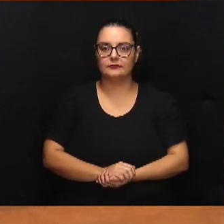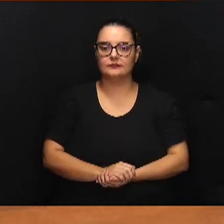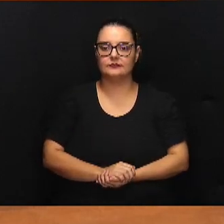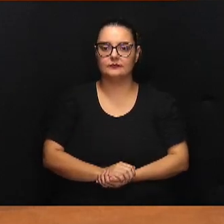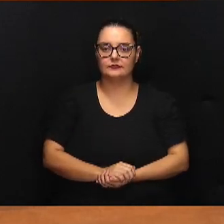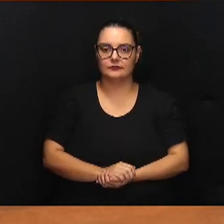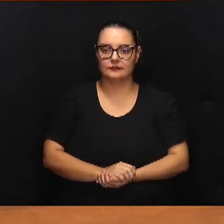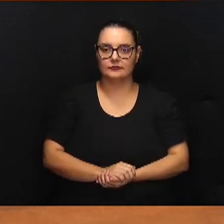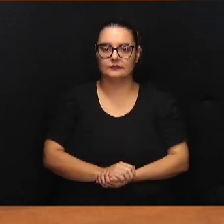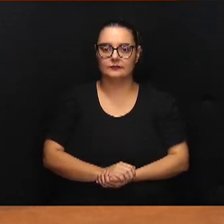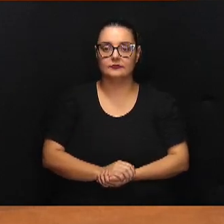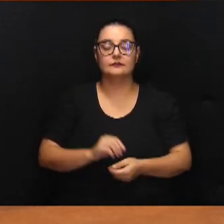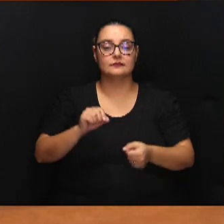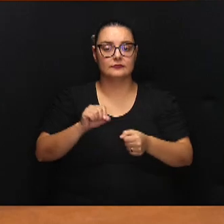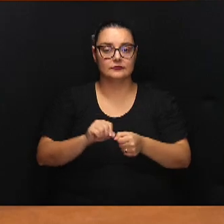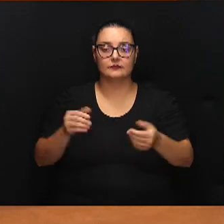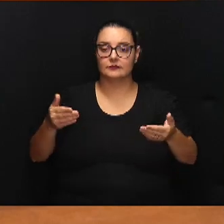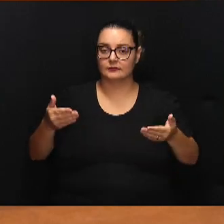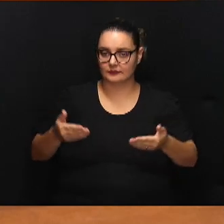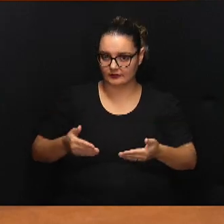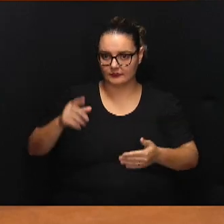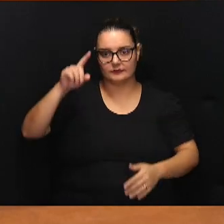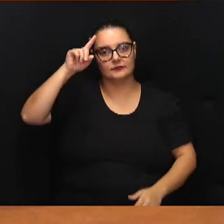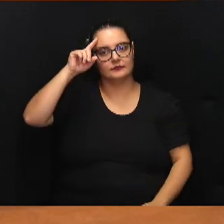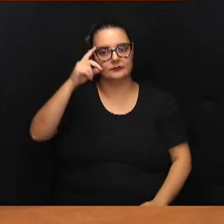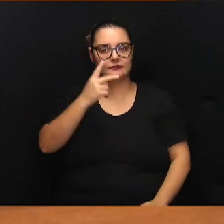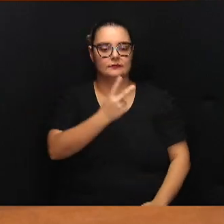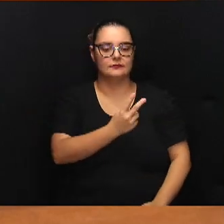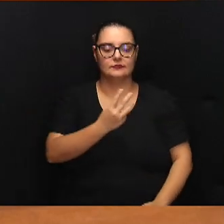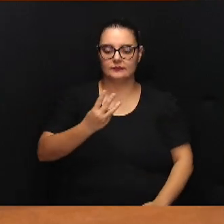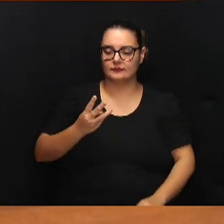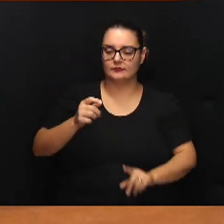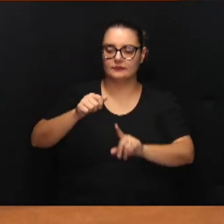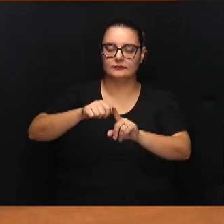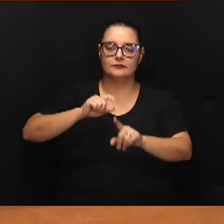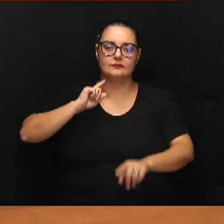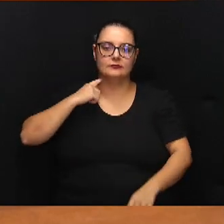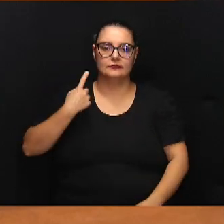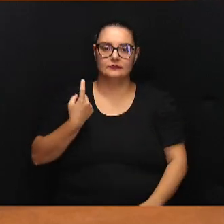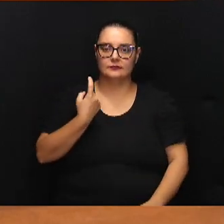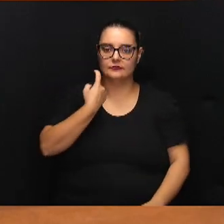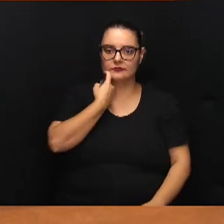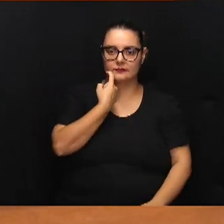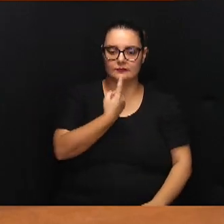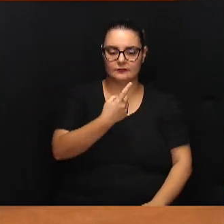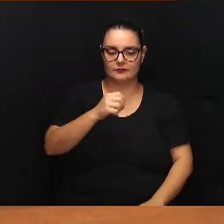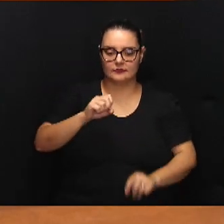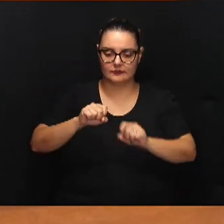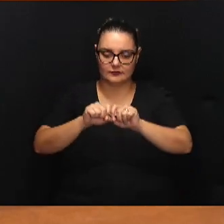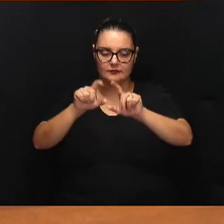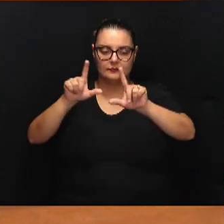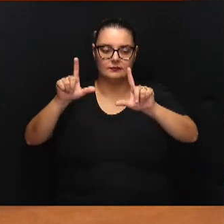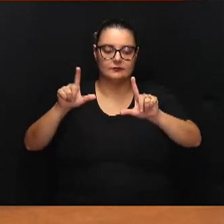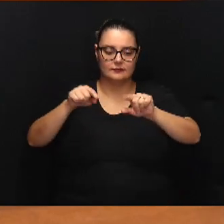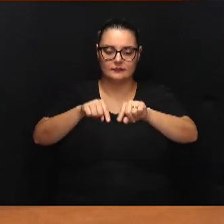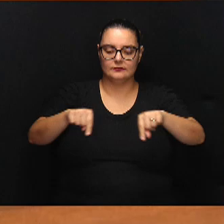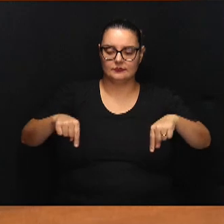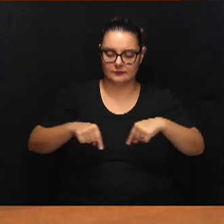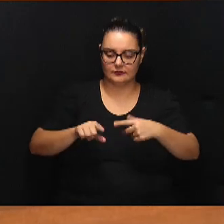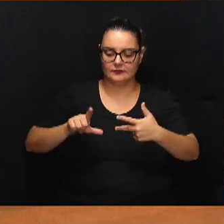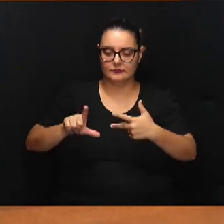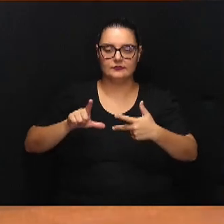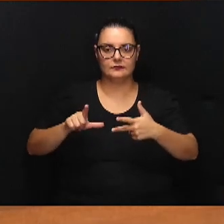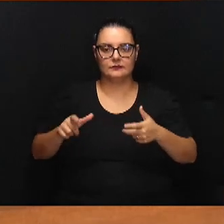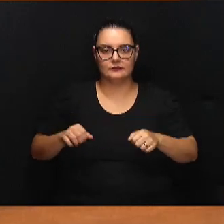243148, a ser realizada hoje, dia 23 de maio, sexta-feira, às 10 horas da manhã, na Sala Silvio